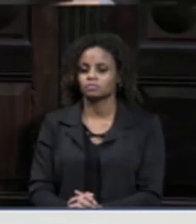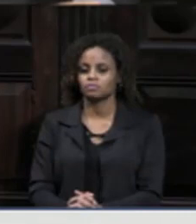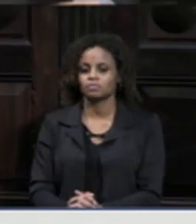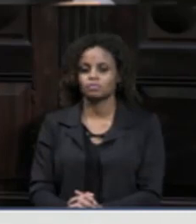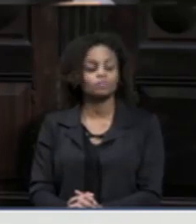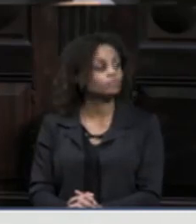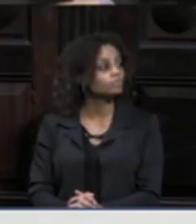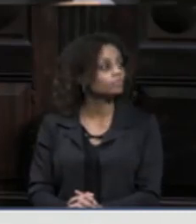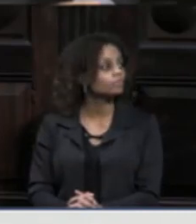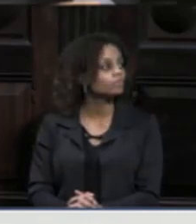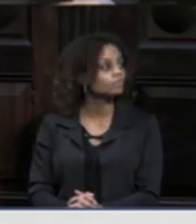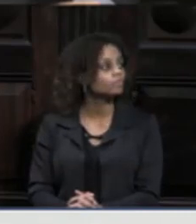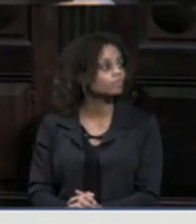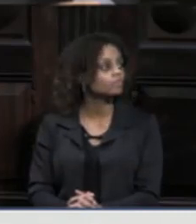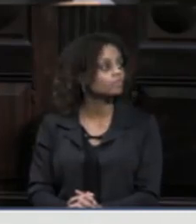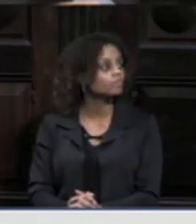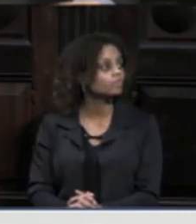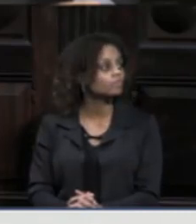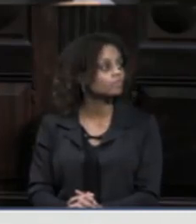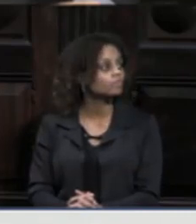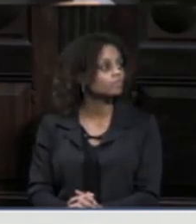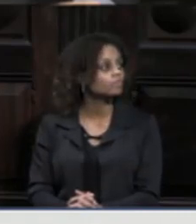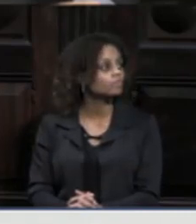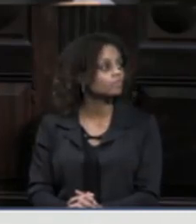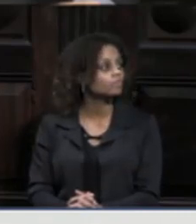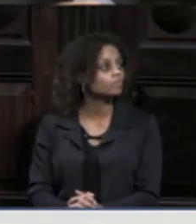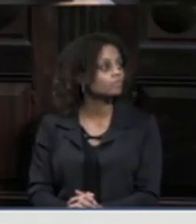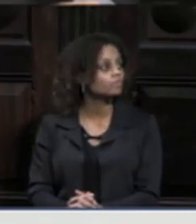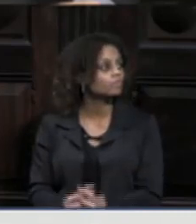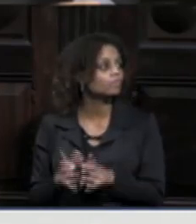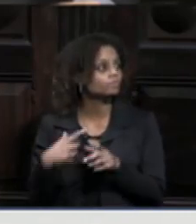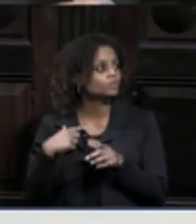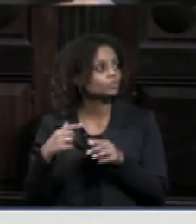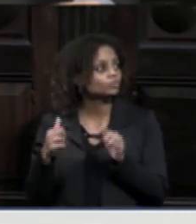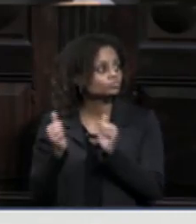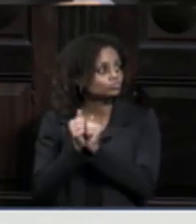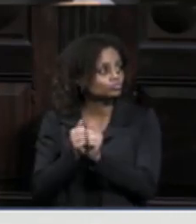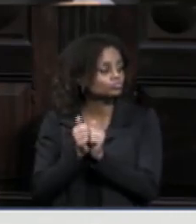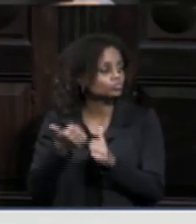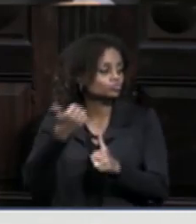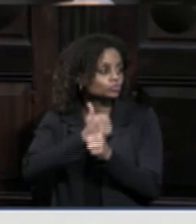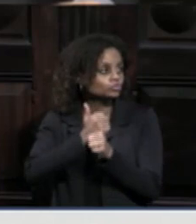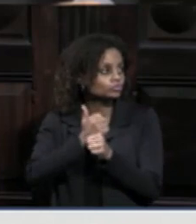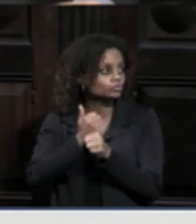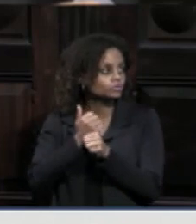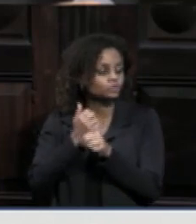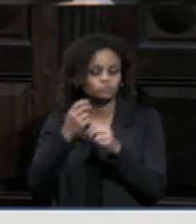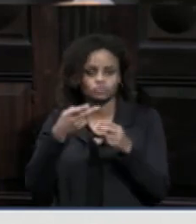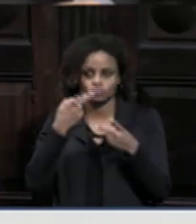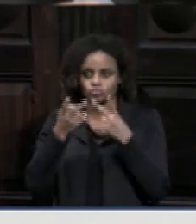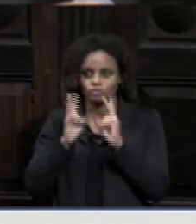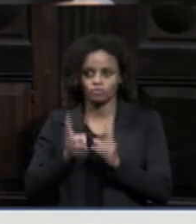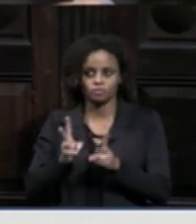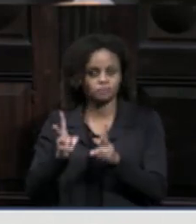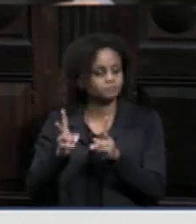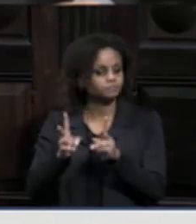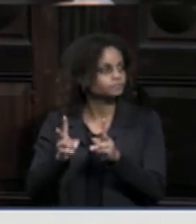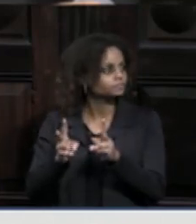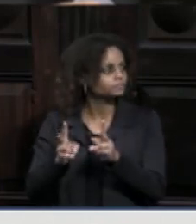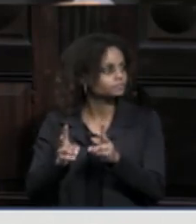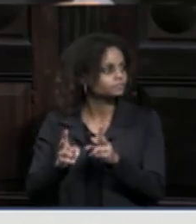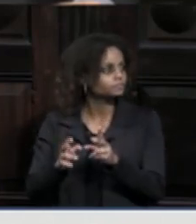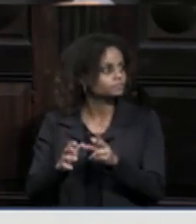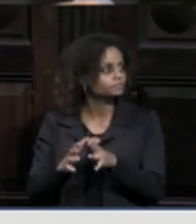Mas é porque nós vamos emendar o substitutivo, porque tem. E aí depois a gente. Vamos no substitutivo, certo